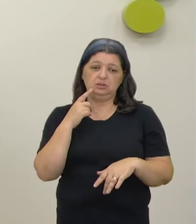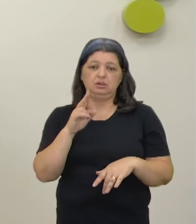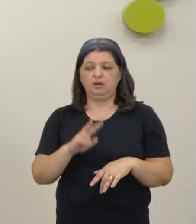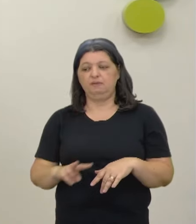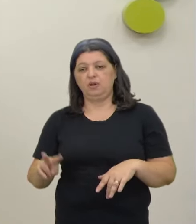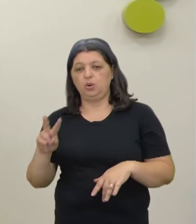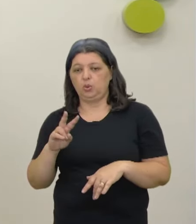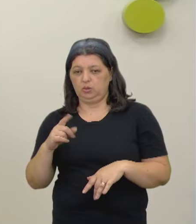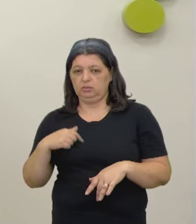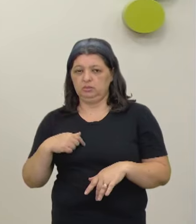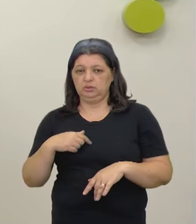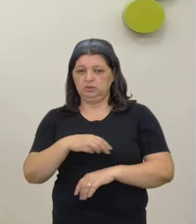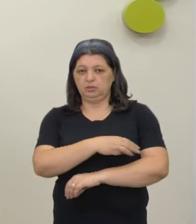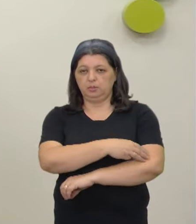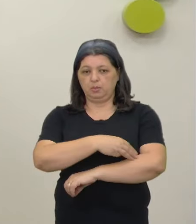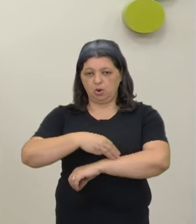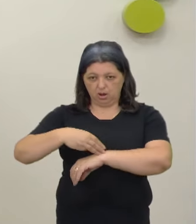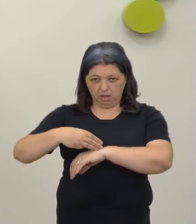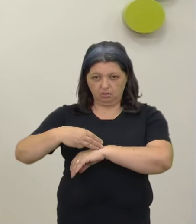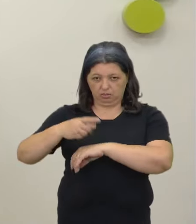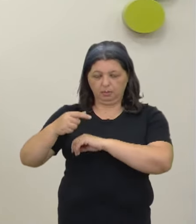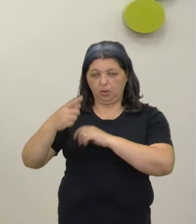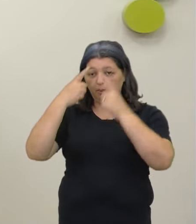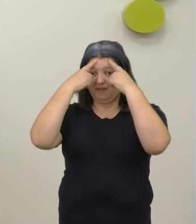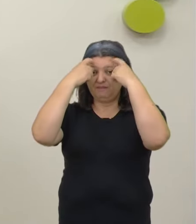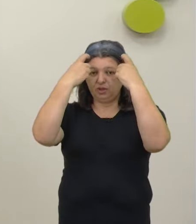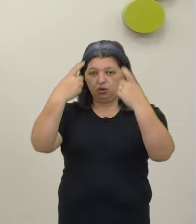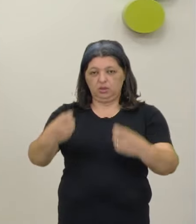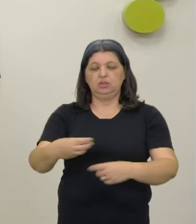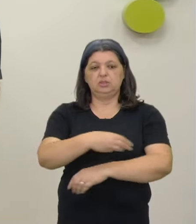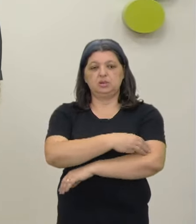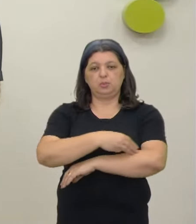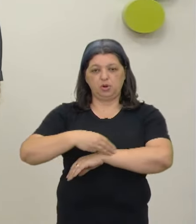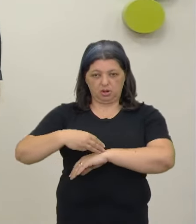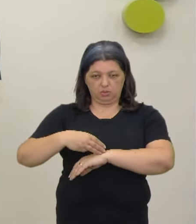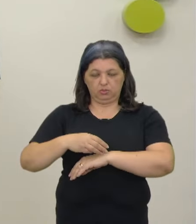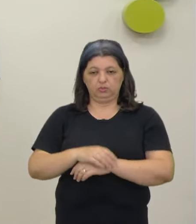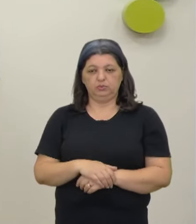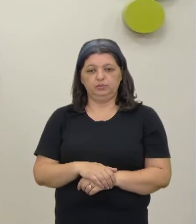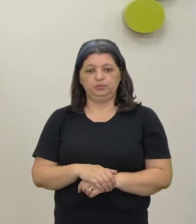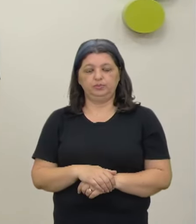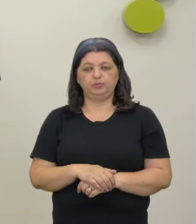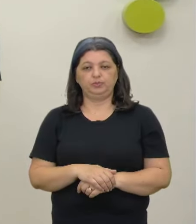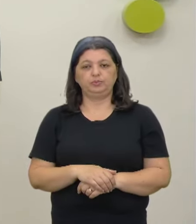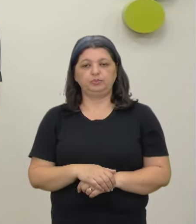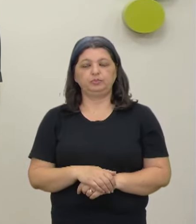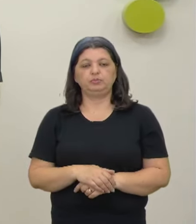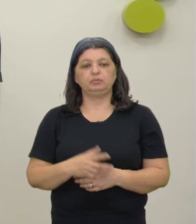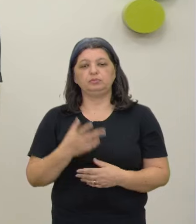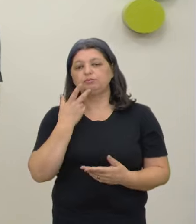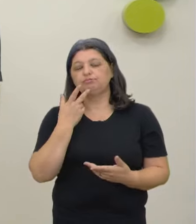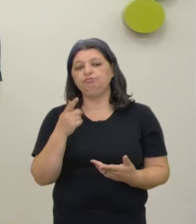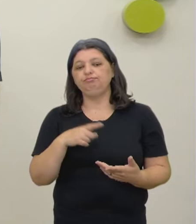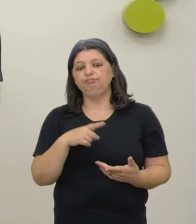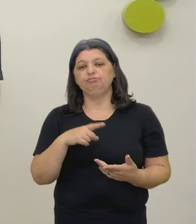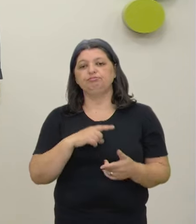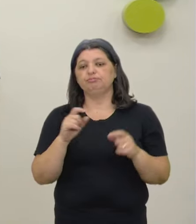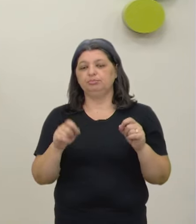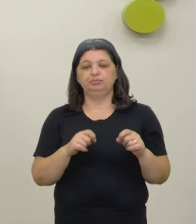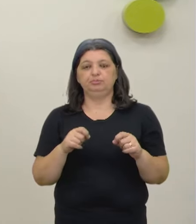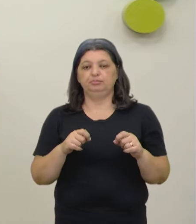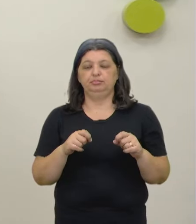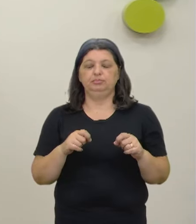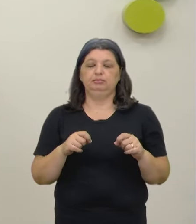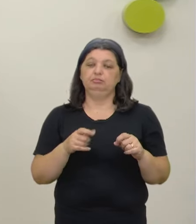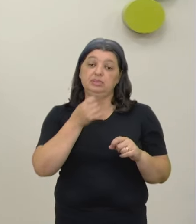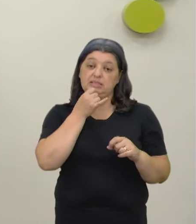Eu estou falando de moral aqui, tá certo? Violência moral, tá? Talvez a violência moral que ela mais exista, né, vamos